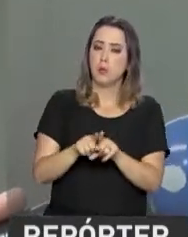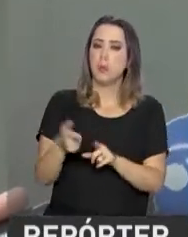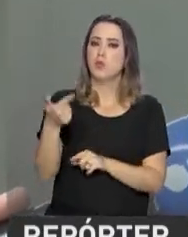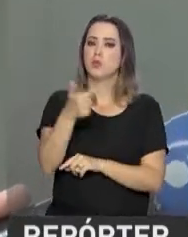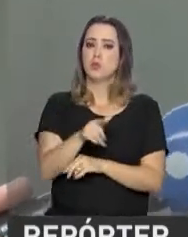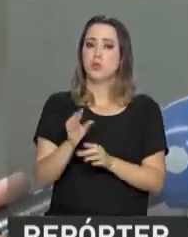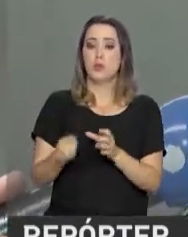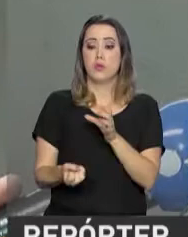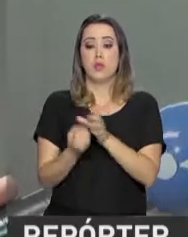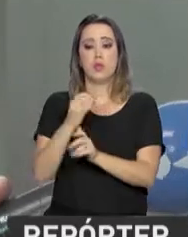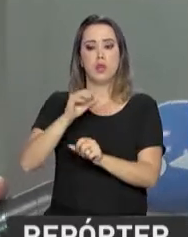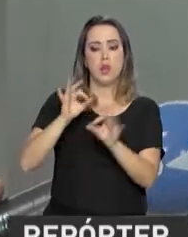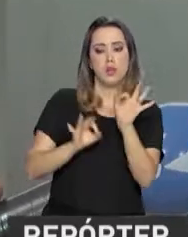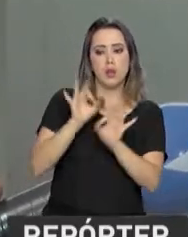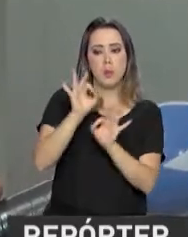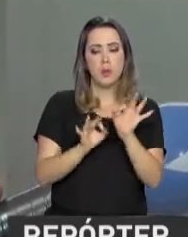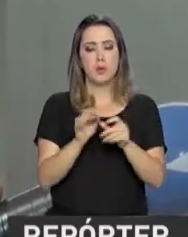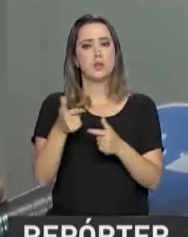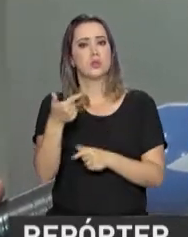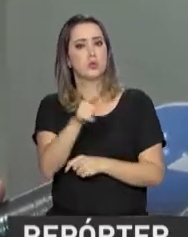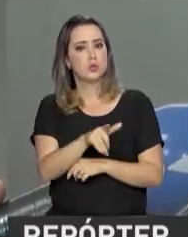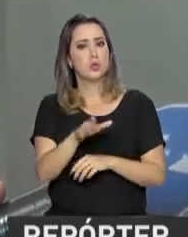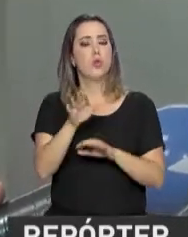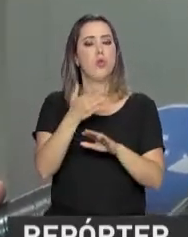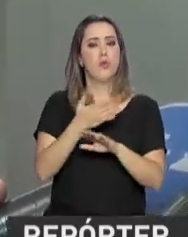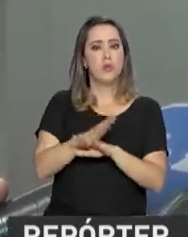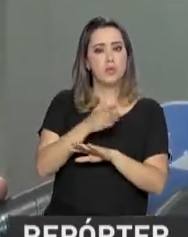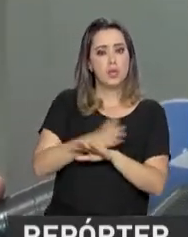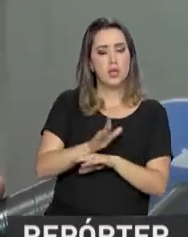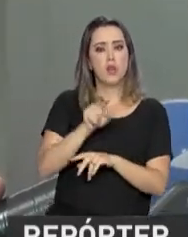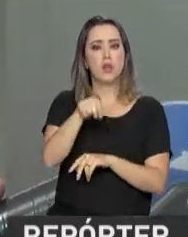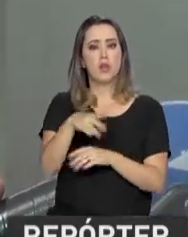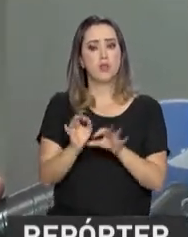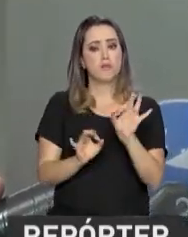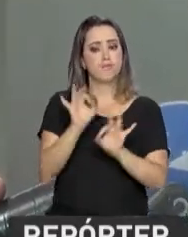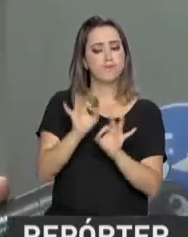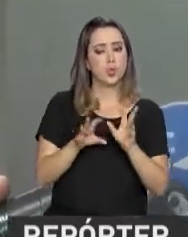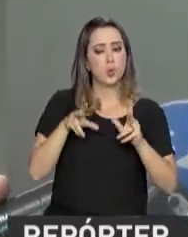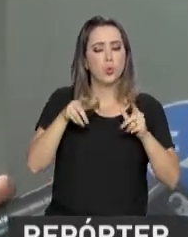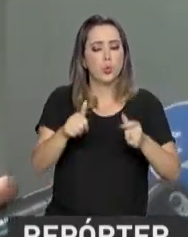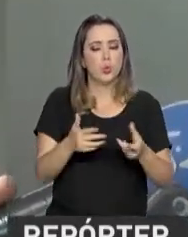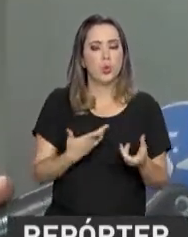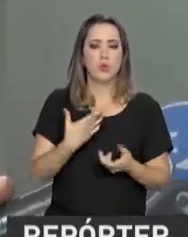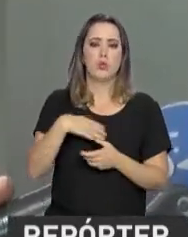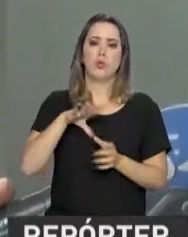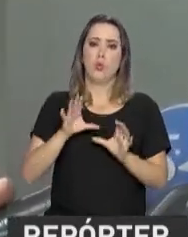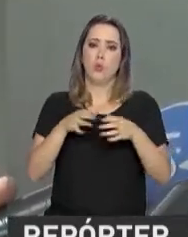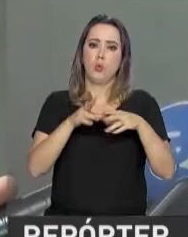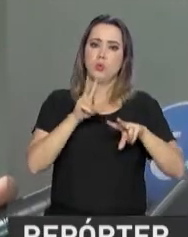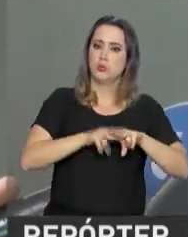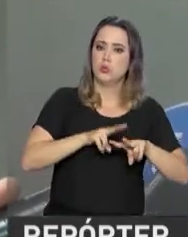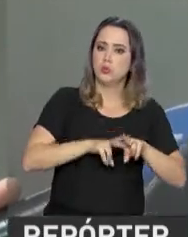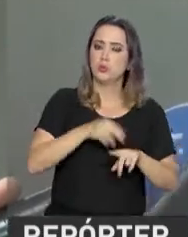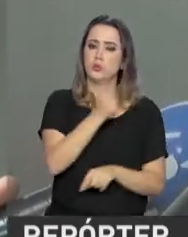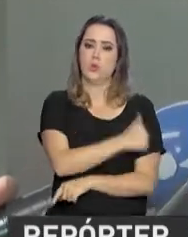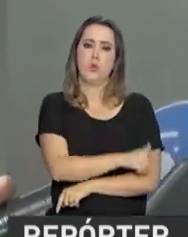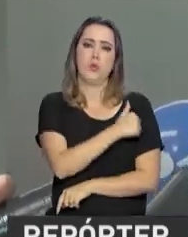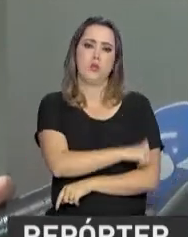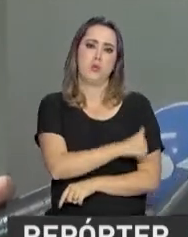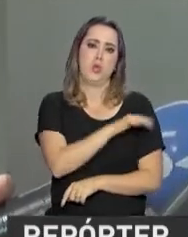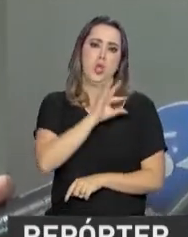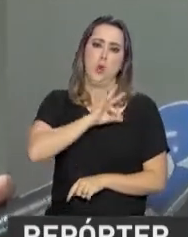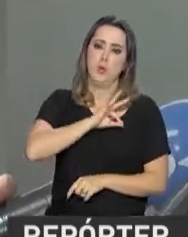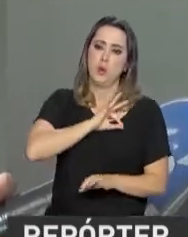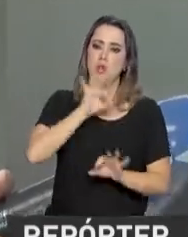as polícias do Rio de Janeiro, treinando, ampliando o pessoal, equipando, reestruturando o sistema prisional, carcerário no Rio de Janeiro, que estava um